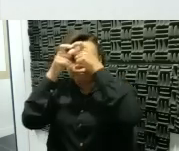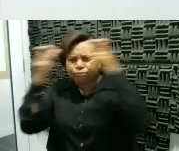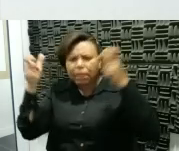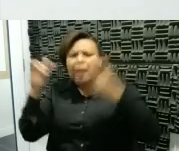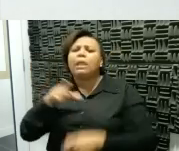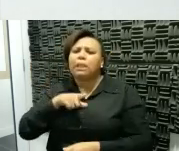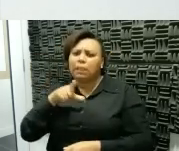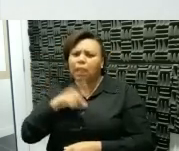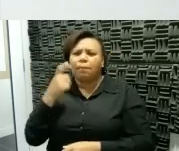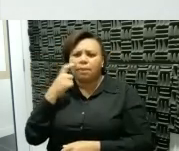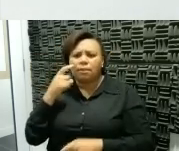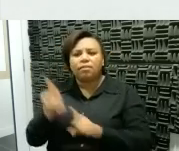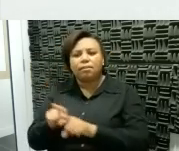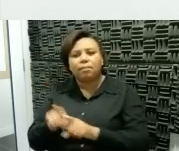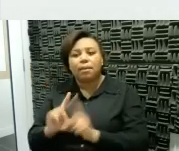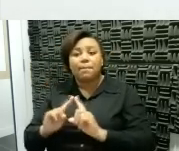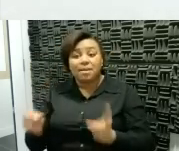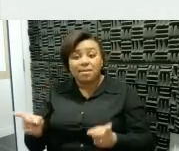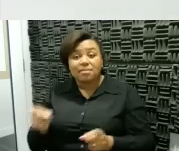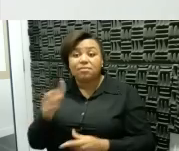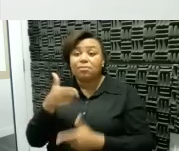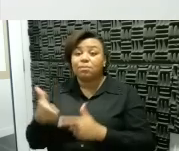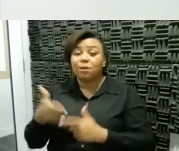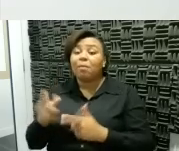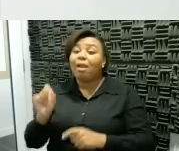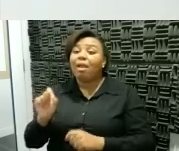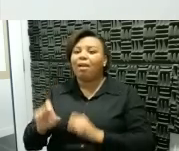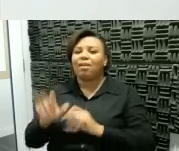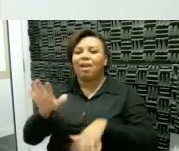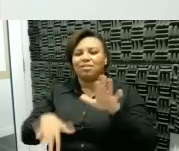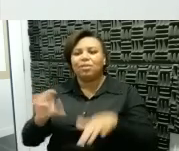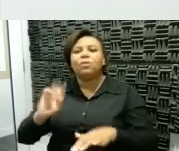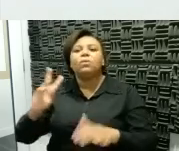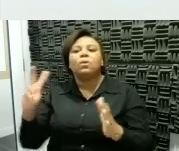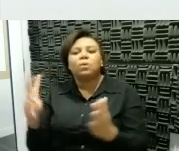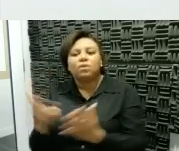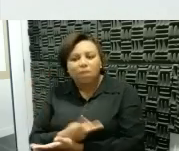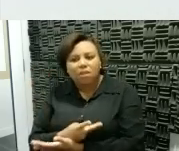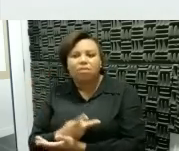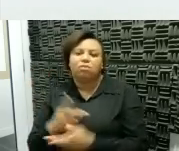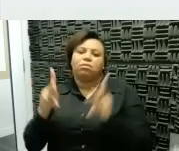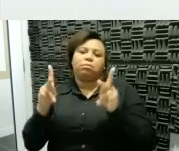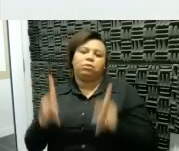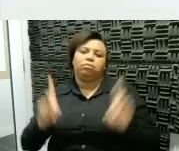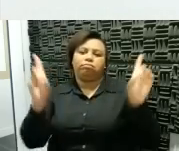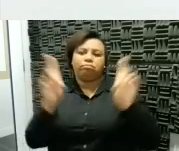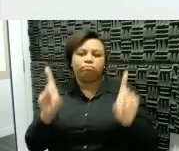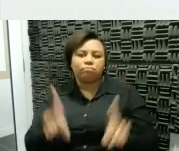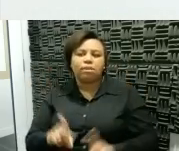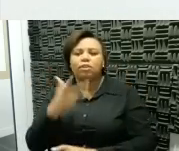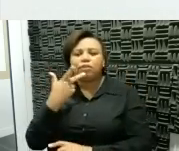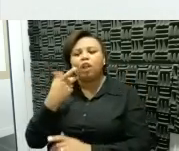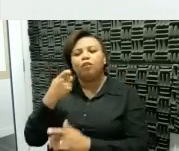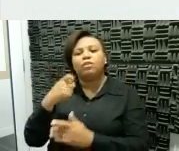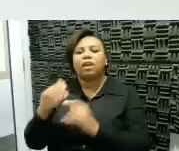a questão é que muitas vezes o que acontece com as pessoas com deficiência e o que a gente fala eu vou escrever aqui ao lado de capacidade